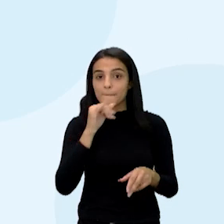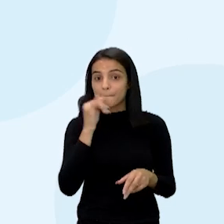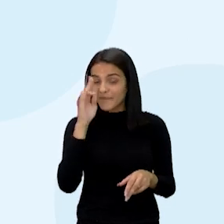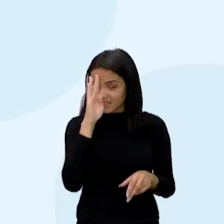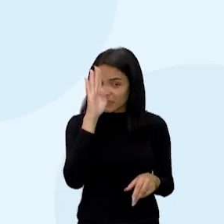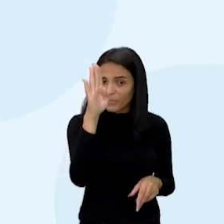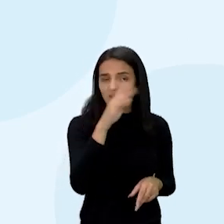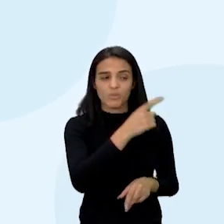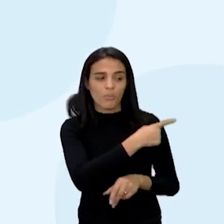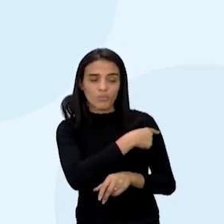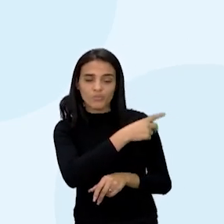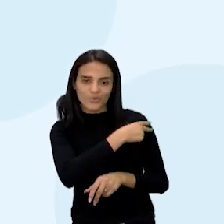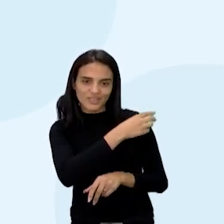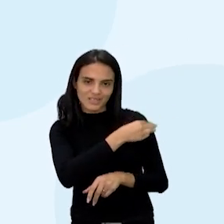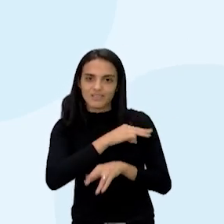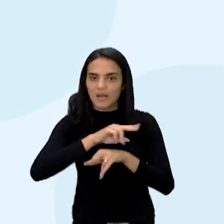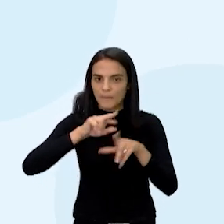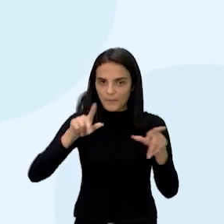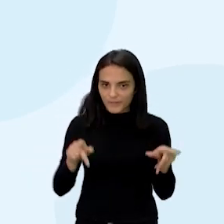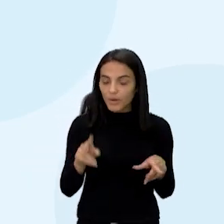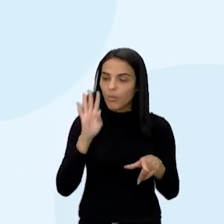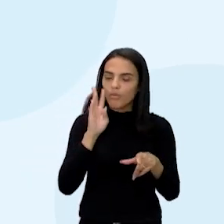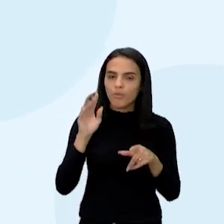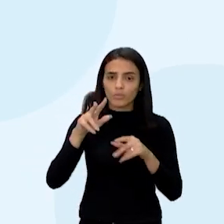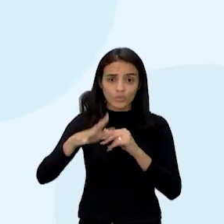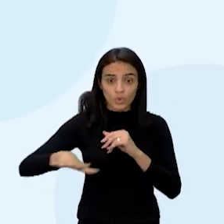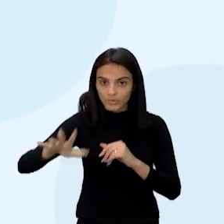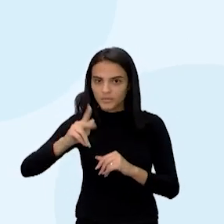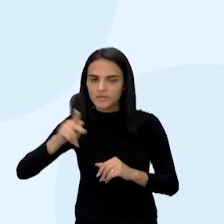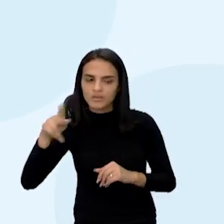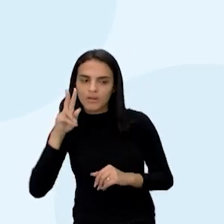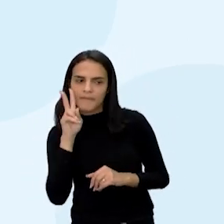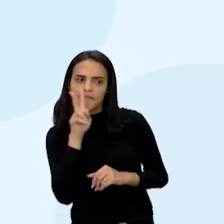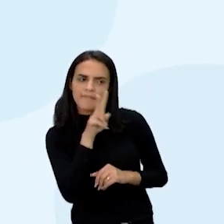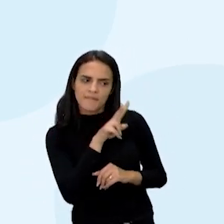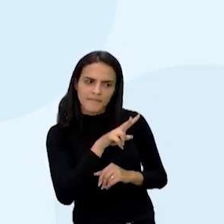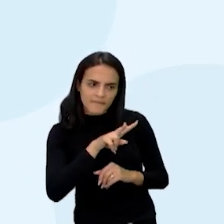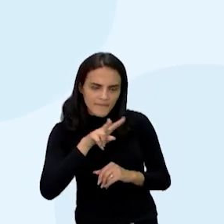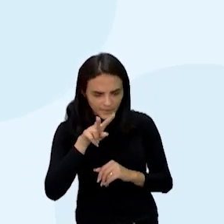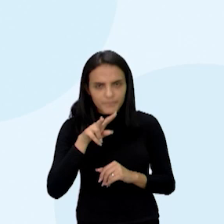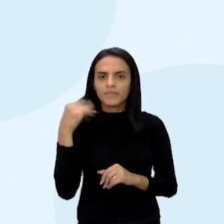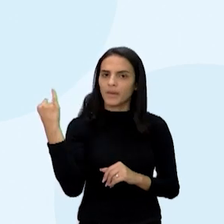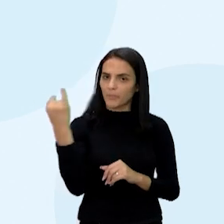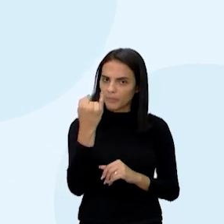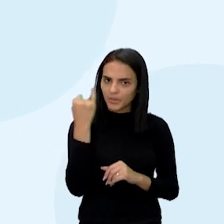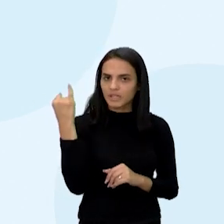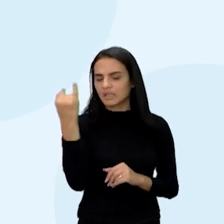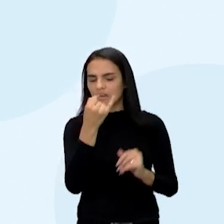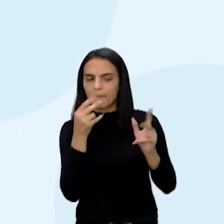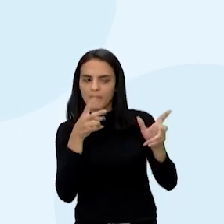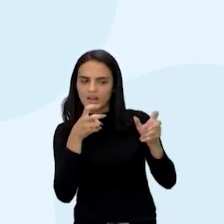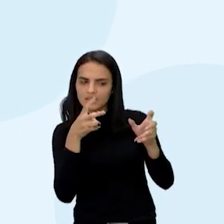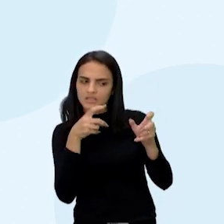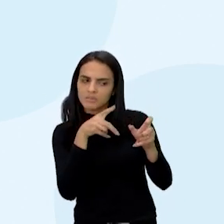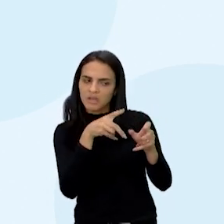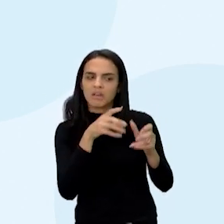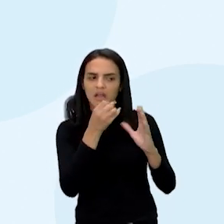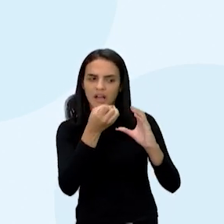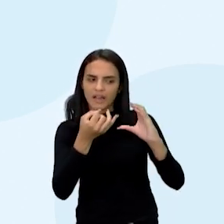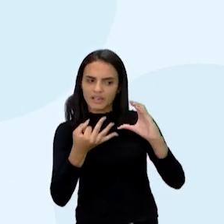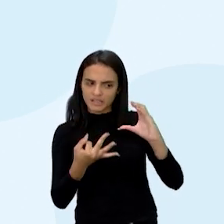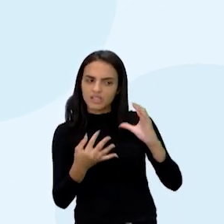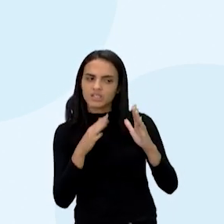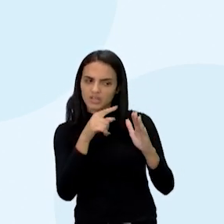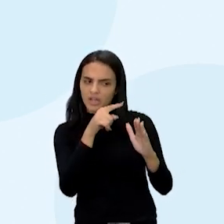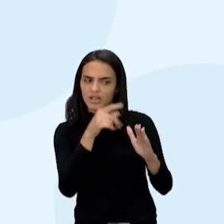2, né? Então, o olhar de todos os professores ali é importante para que a gente possa reconhecer as características de